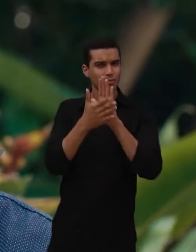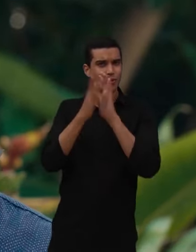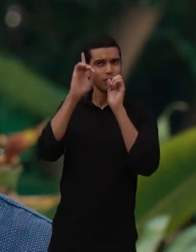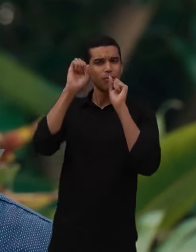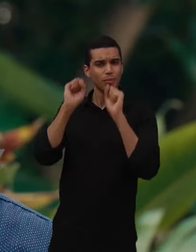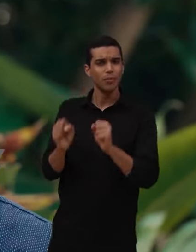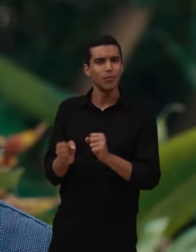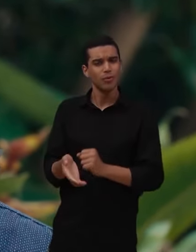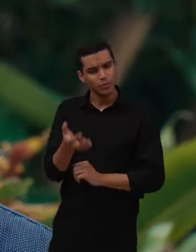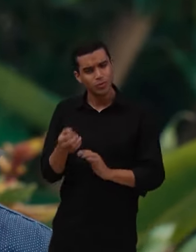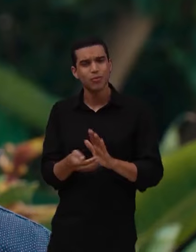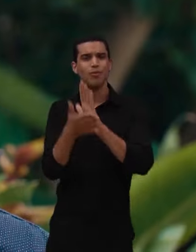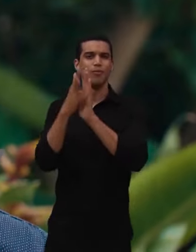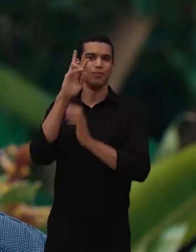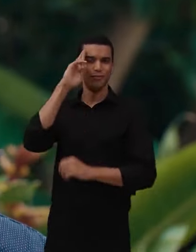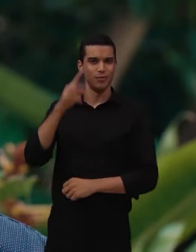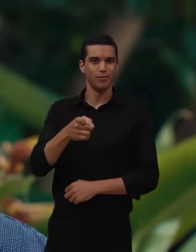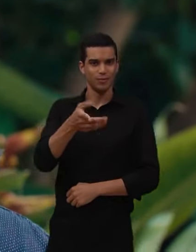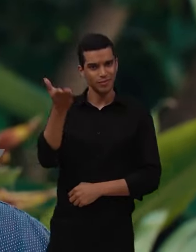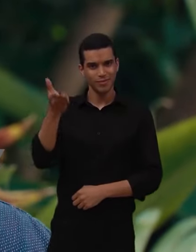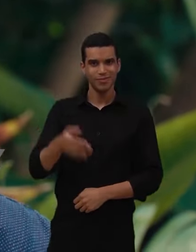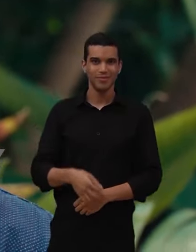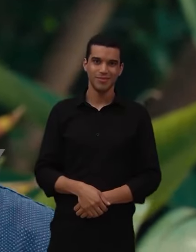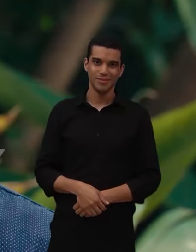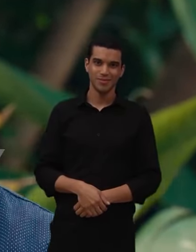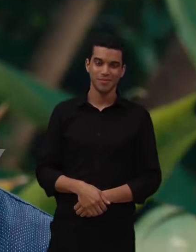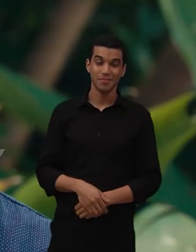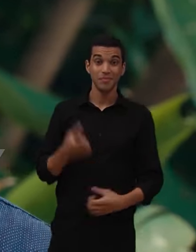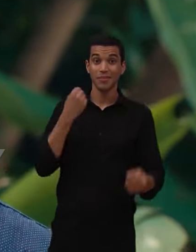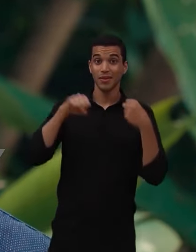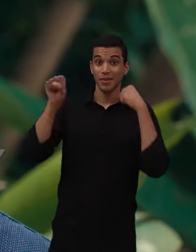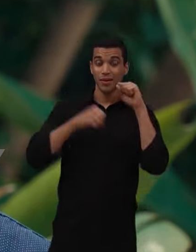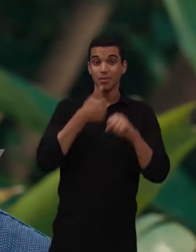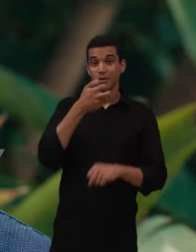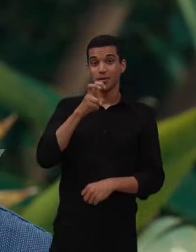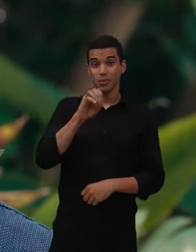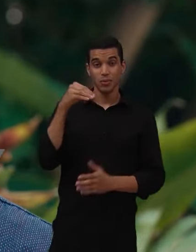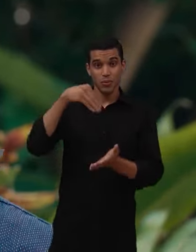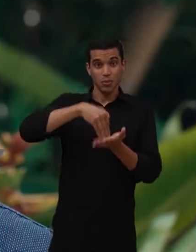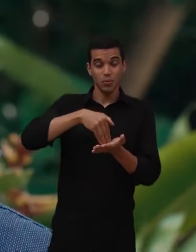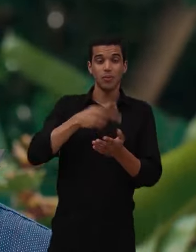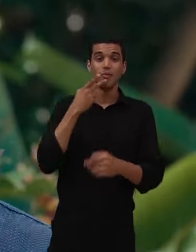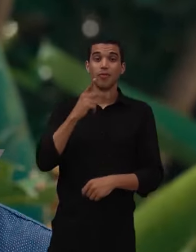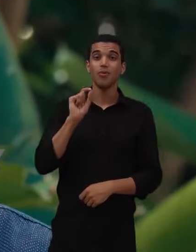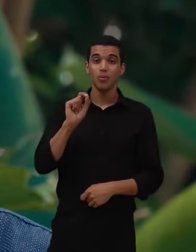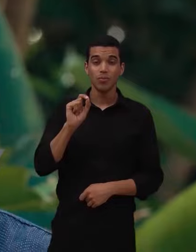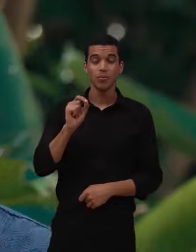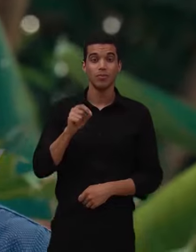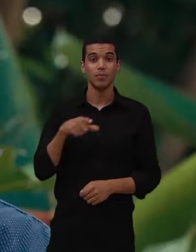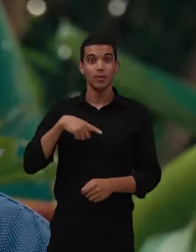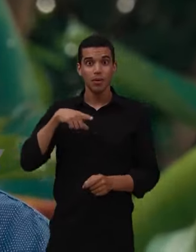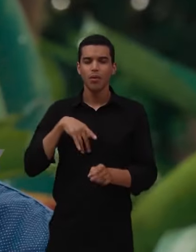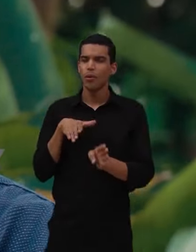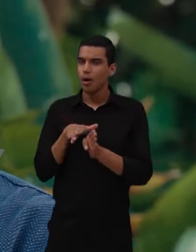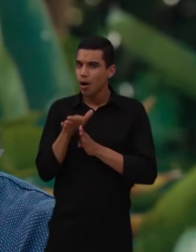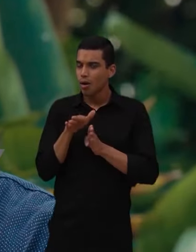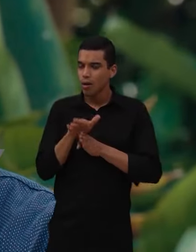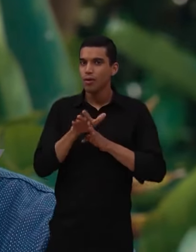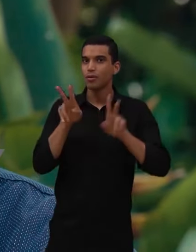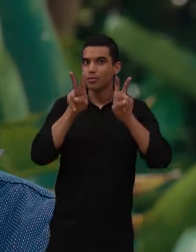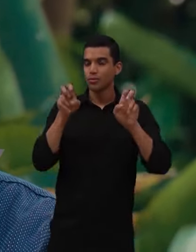louvor. E exortar aqui é lembrar da obrigação de todos aqueles quanto